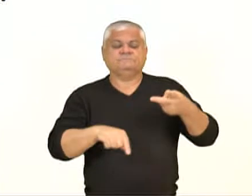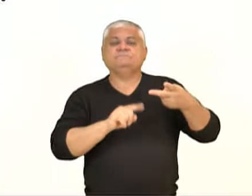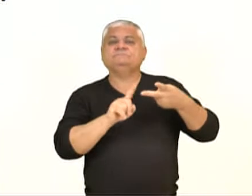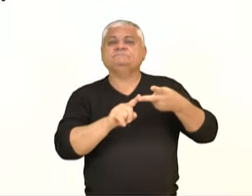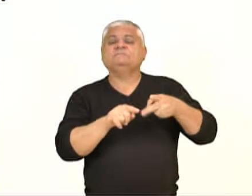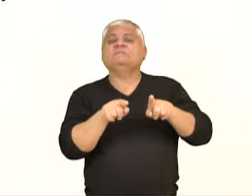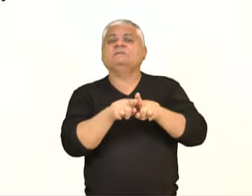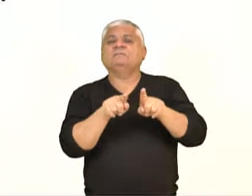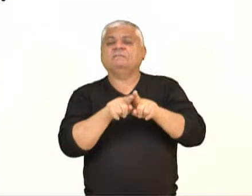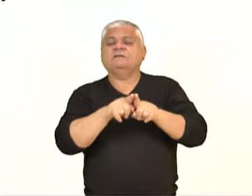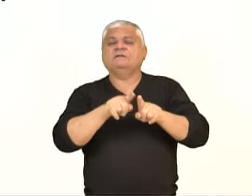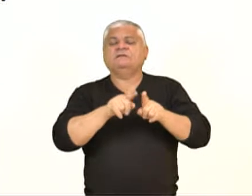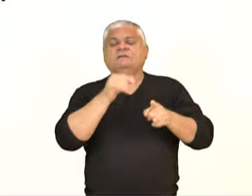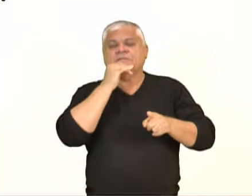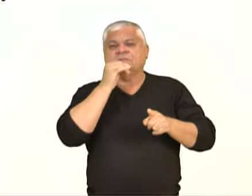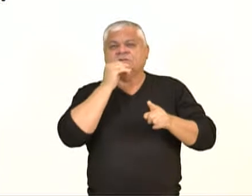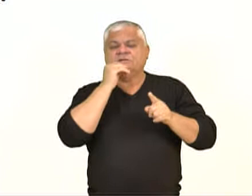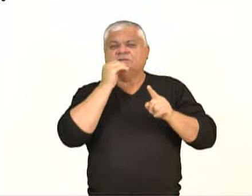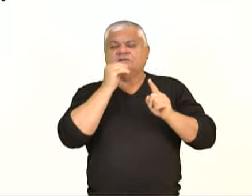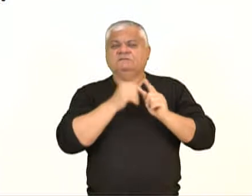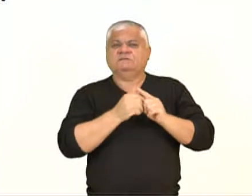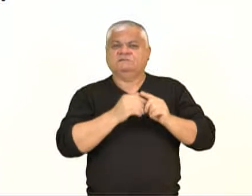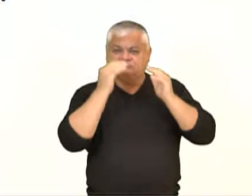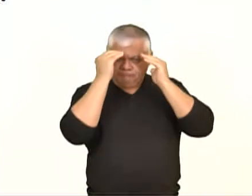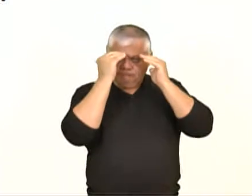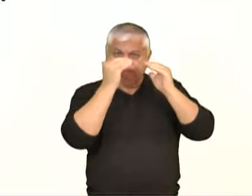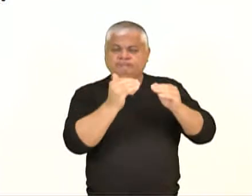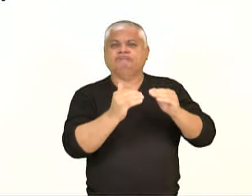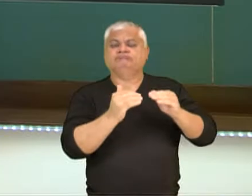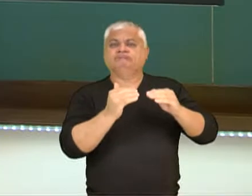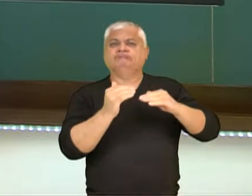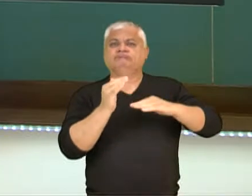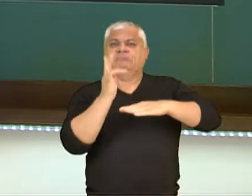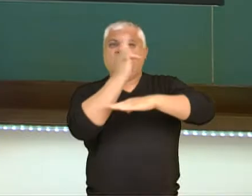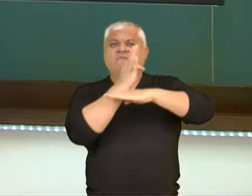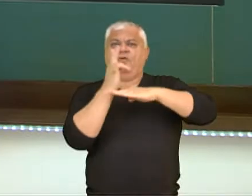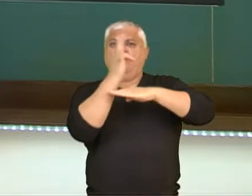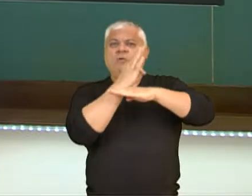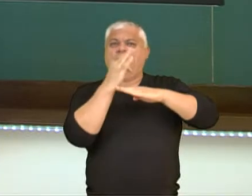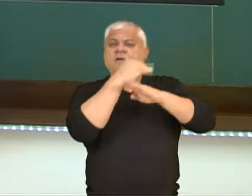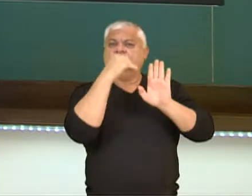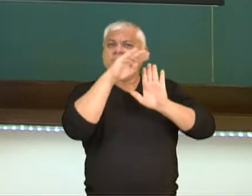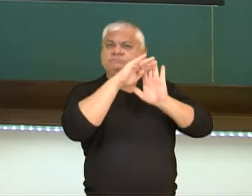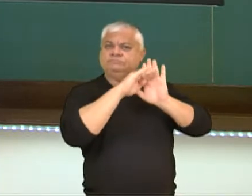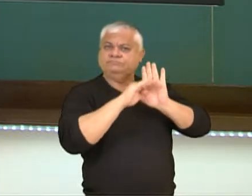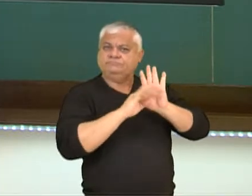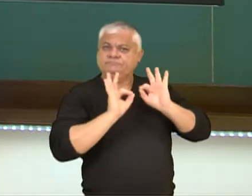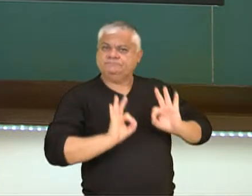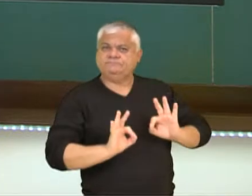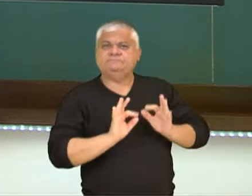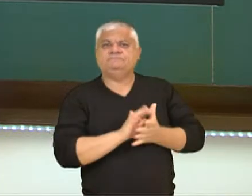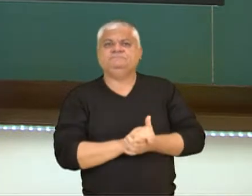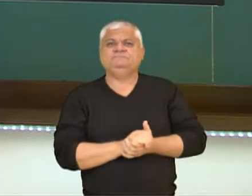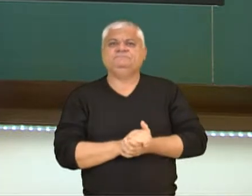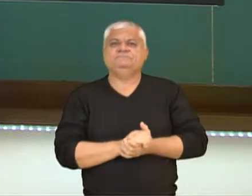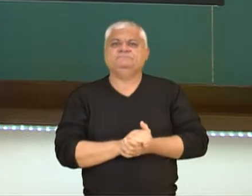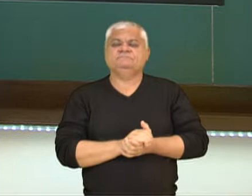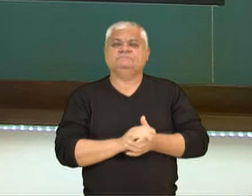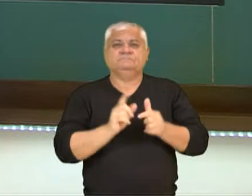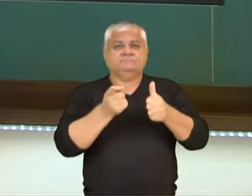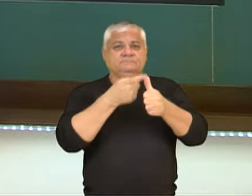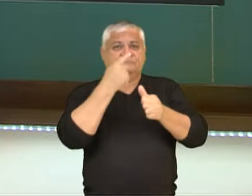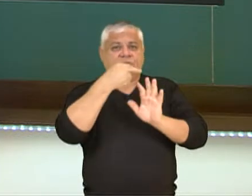exige a variedade padrão da língua, a chamada norma culta, ou ainda a nossa língua de Estado. Vamos, então, ler o